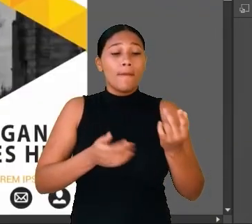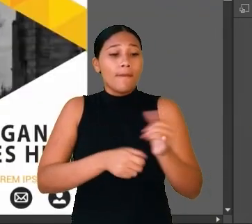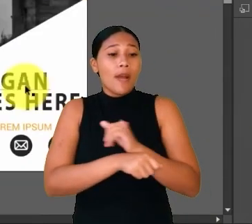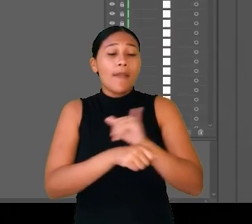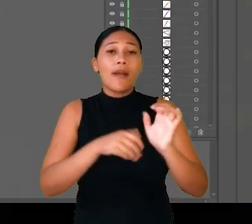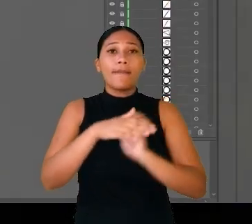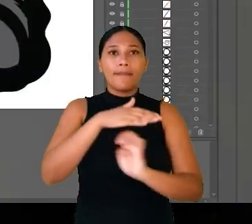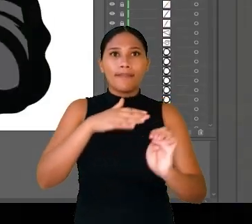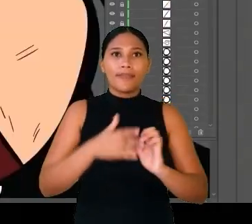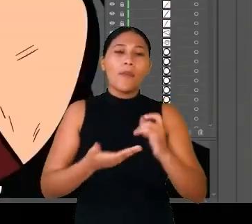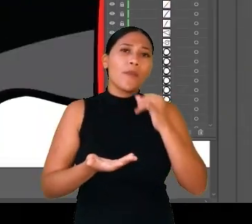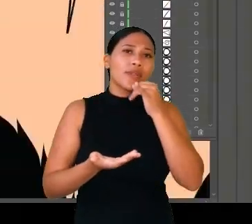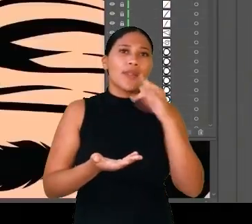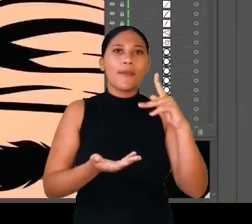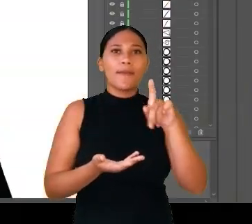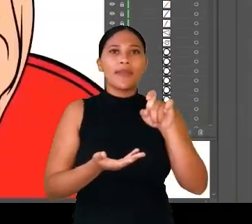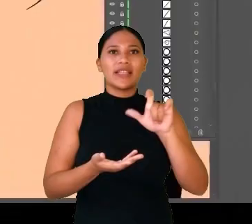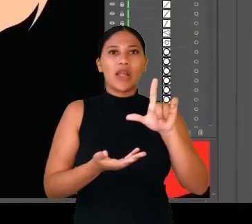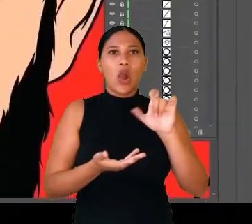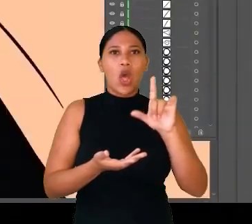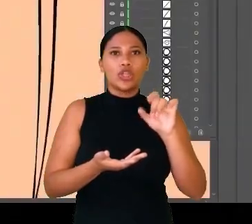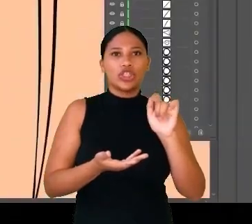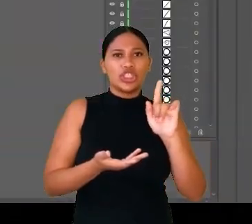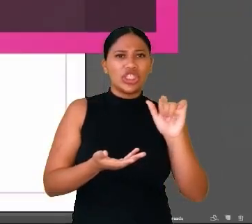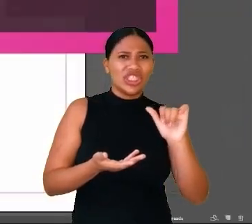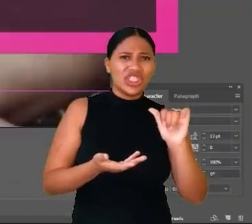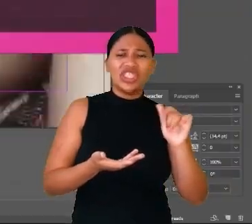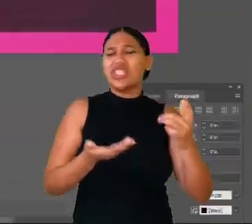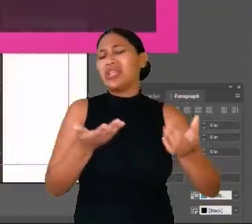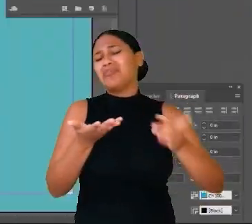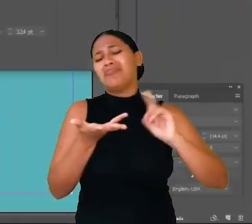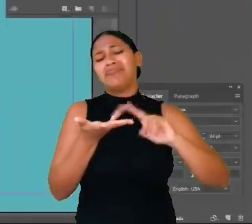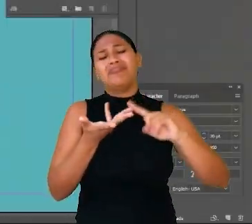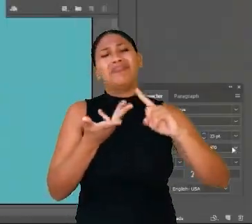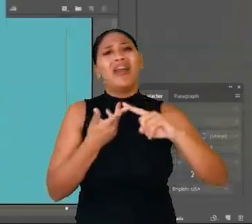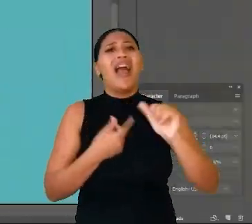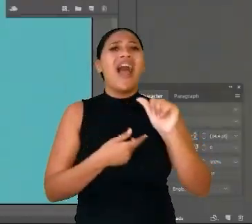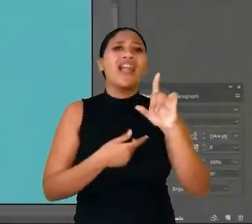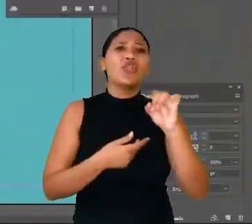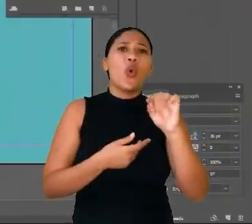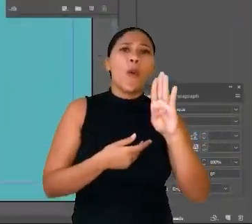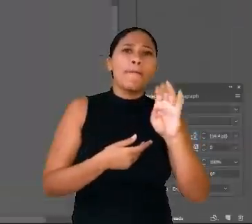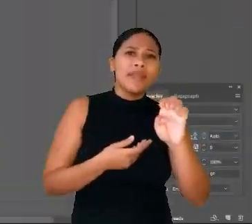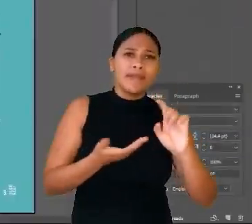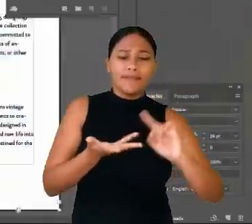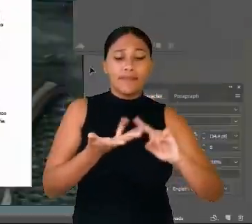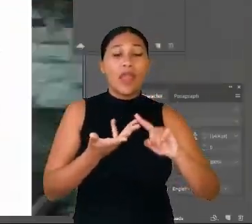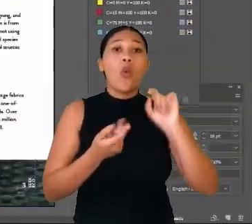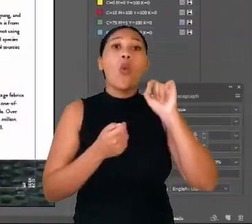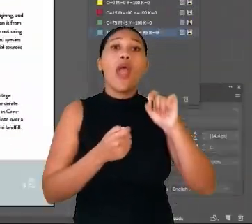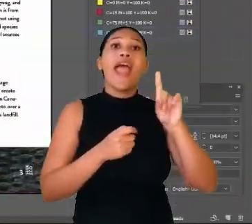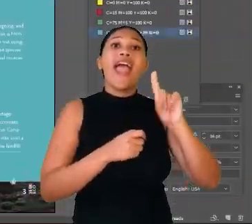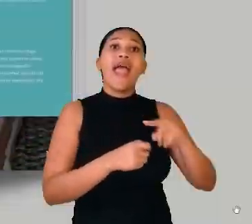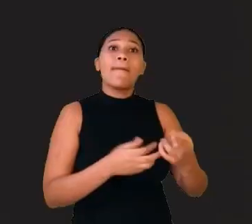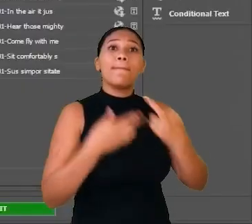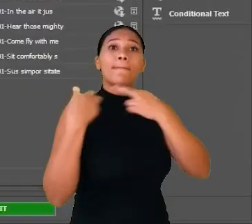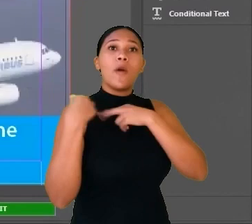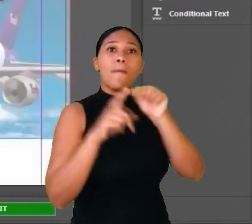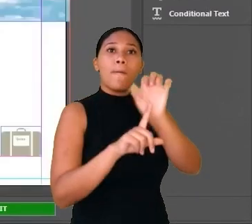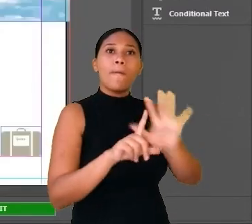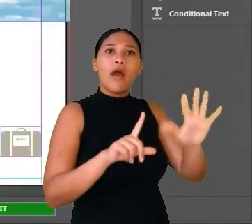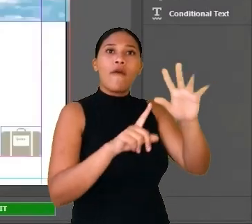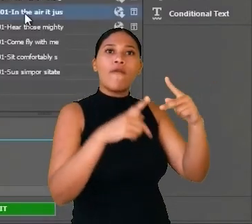quando a gente fala de empresas tipo Pixelogic, Blender, Adobe, entre outras que desenvolvem programas para auxiliar no processo